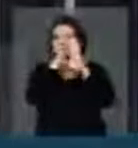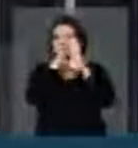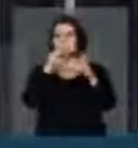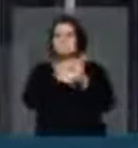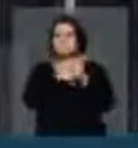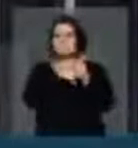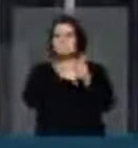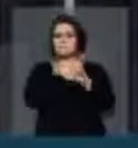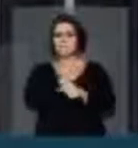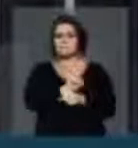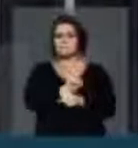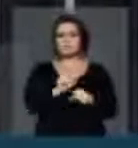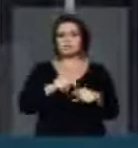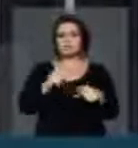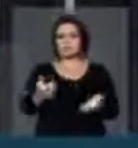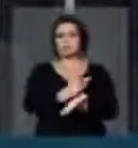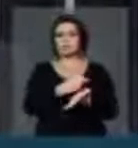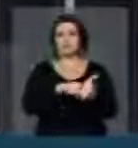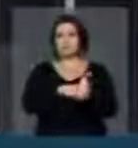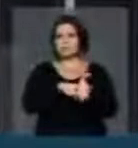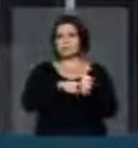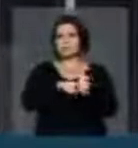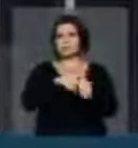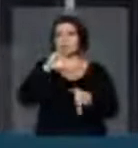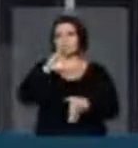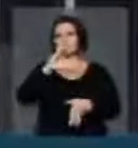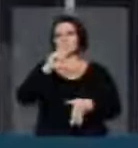Alagoas e que investigue a CGU,